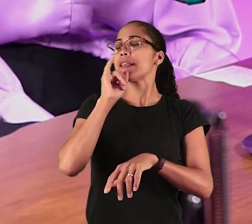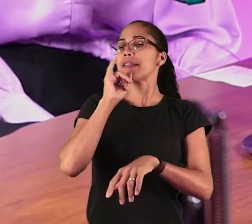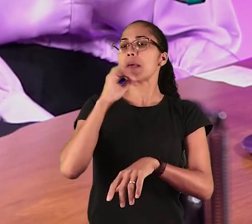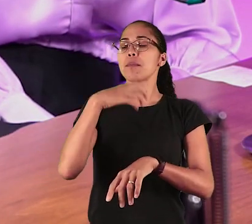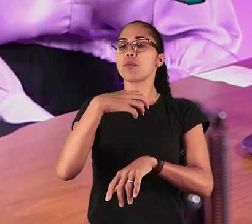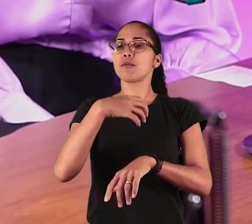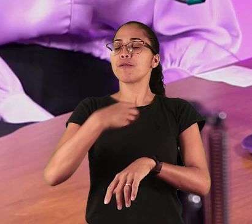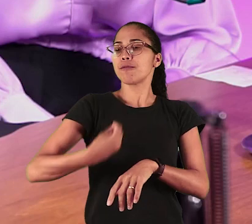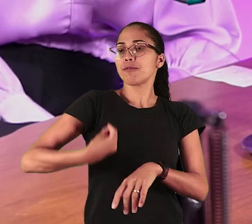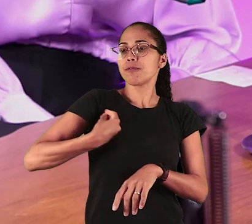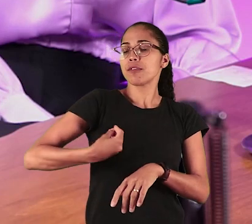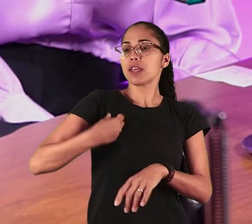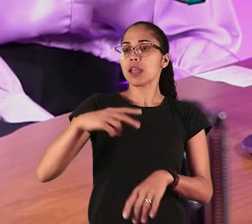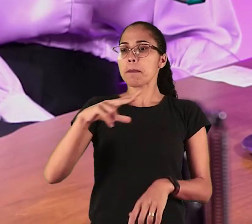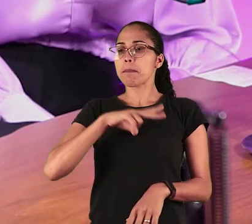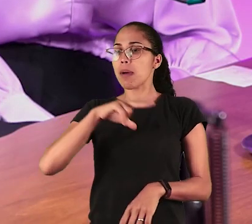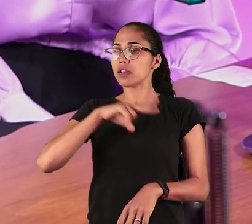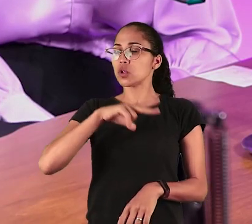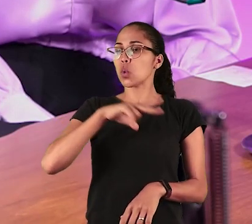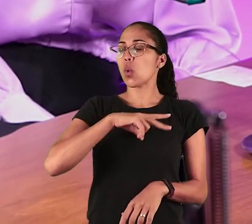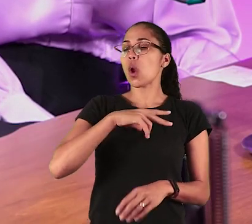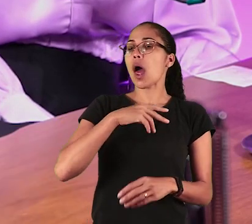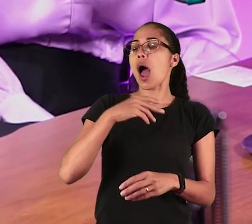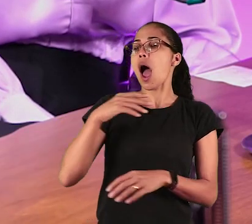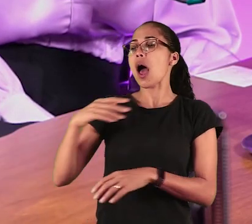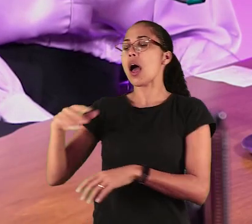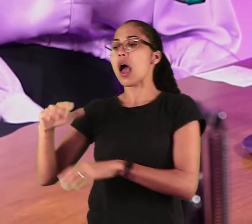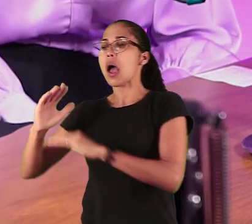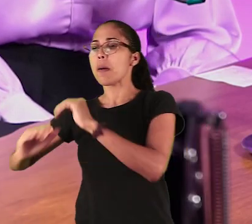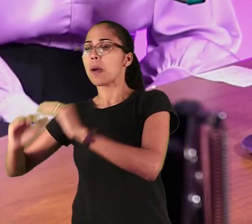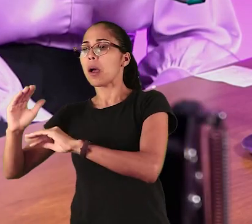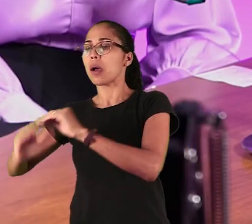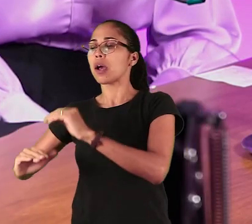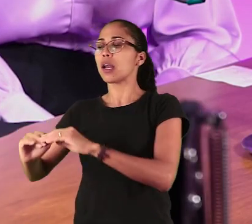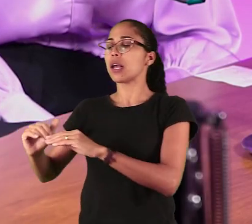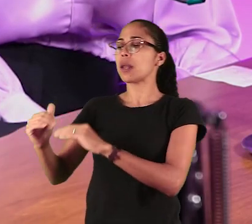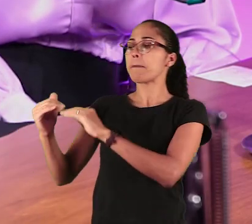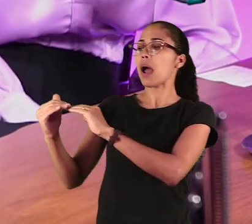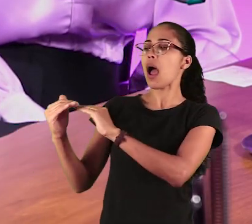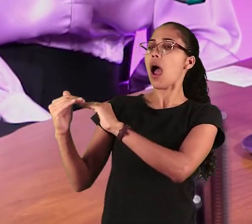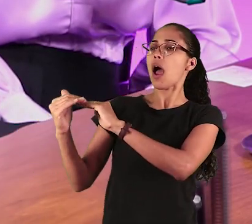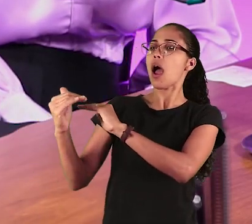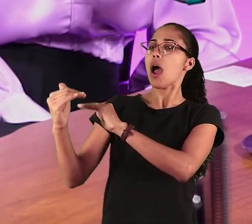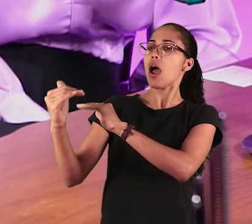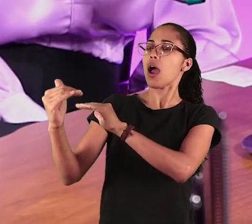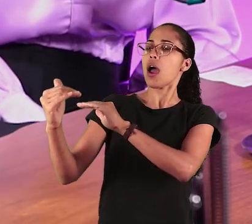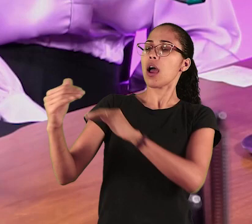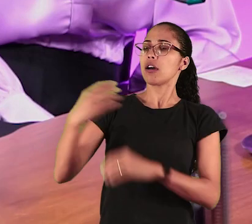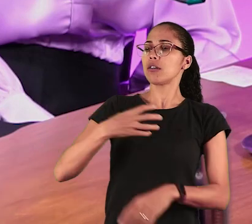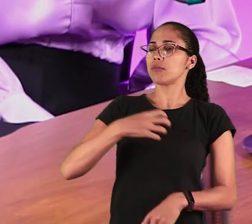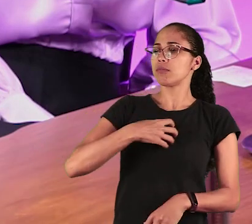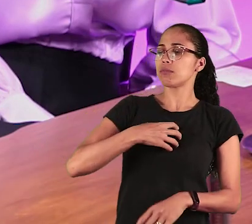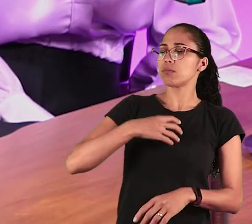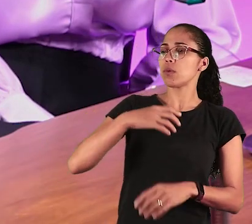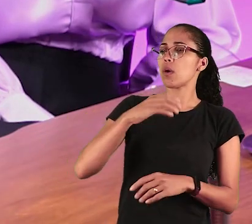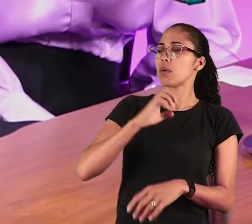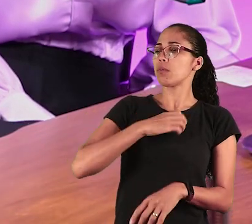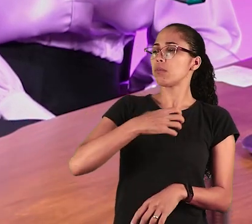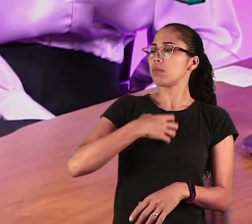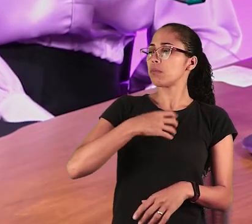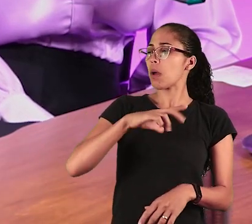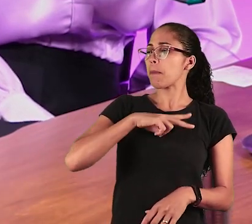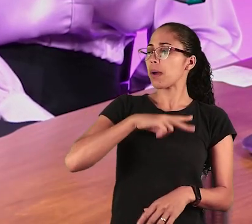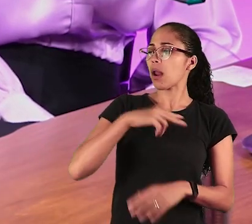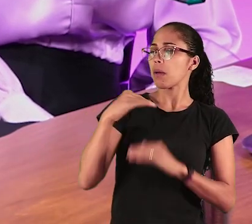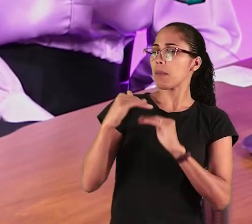a nossa vida pessoal de acordo com o que a nossa carreira levava e eu acho que isso talvez um pouco da maturidade Talvez um pouco